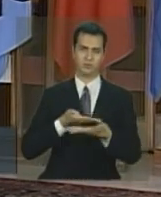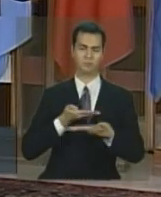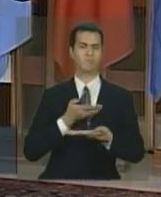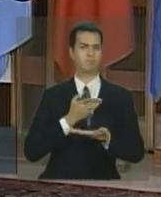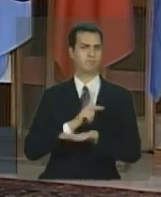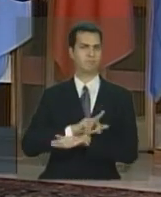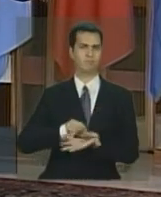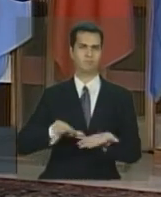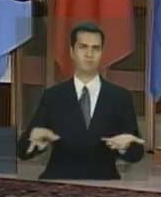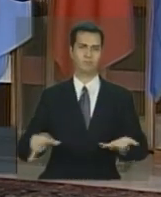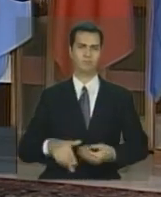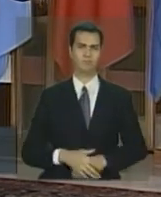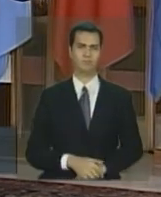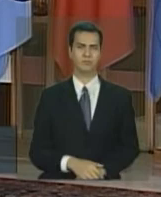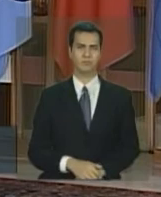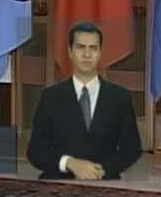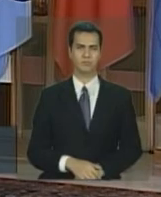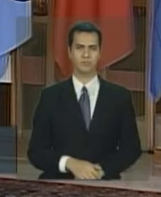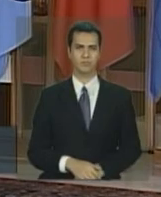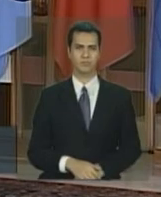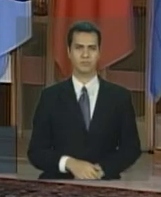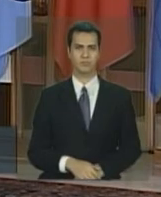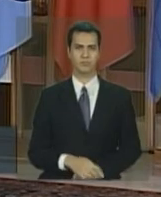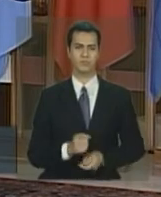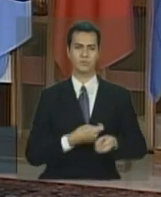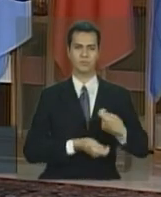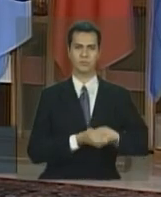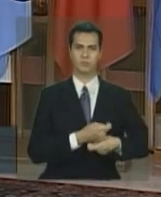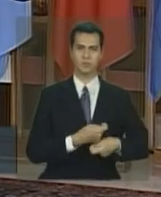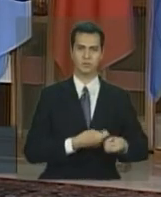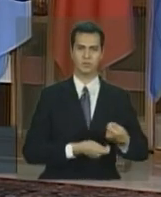abrangentes. No comércio,